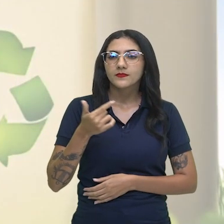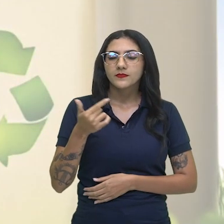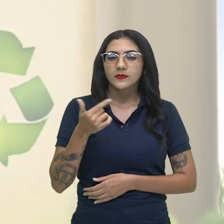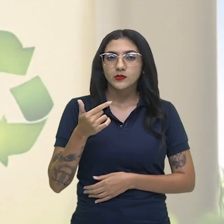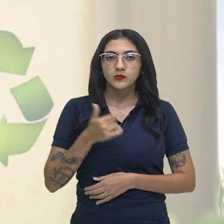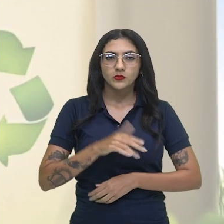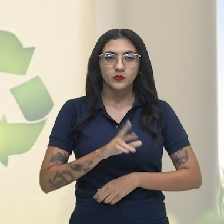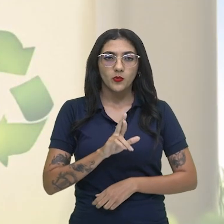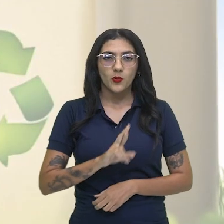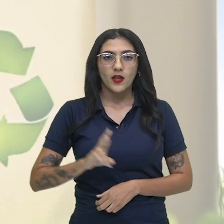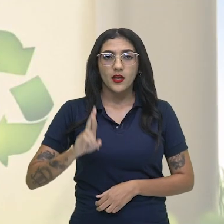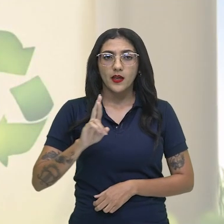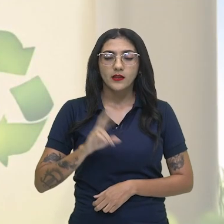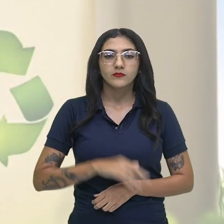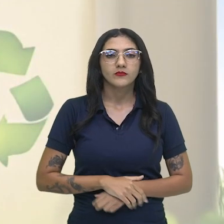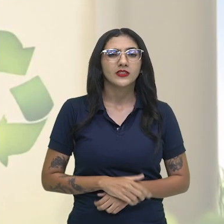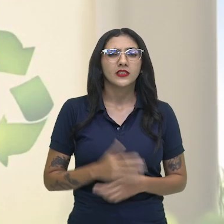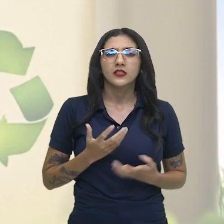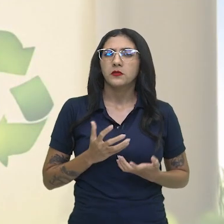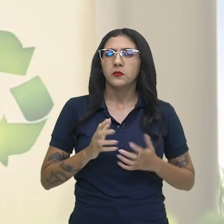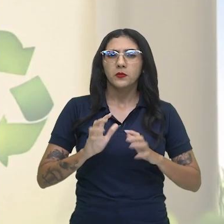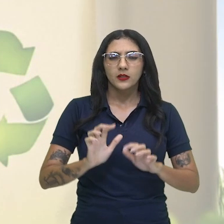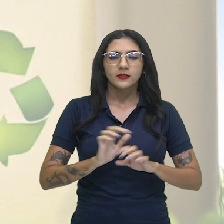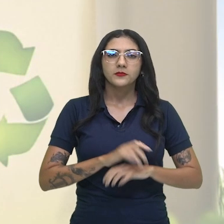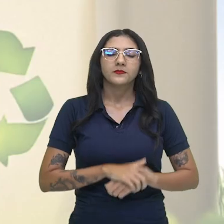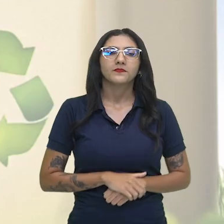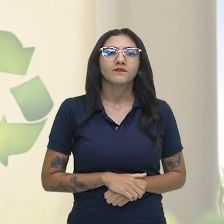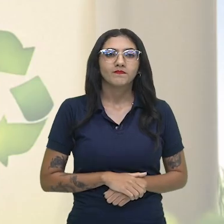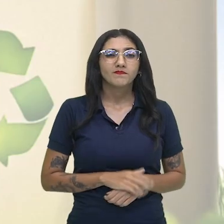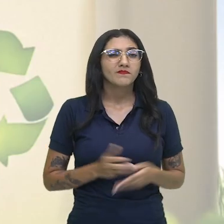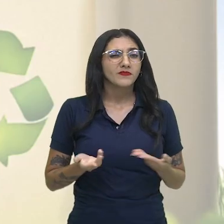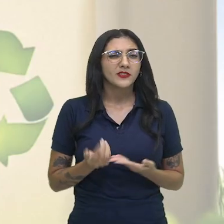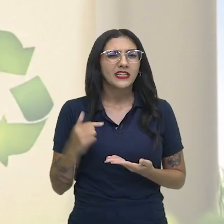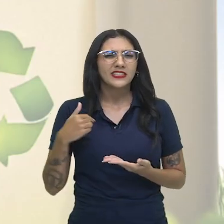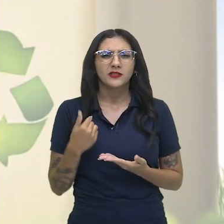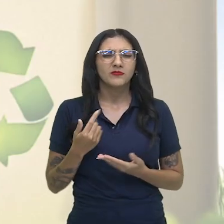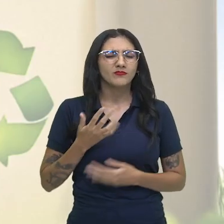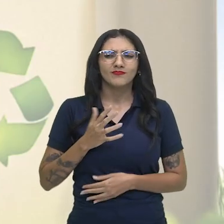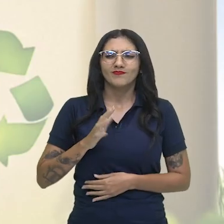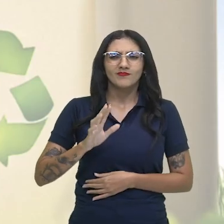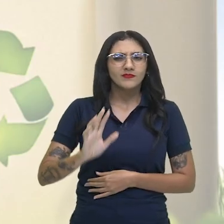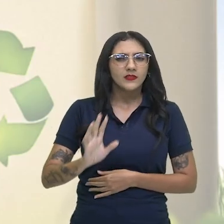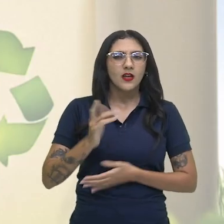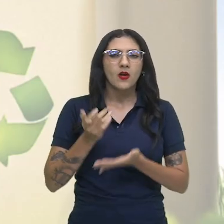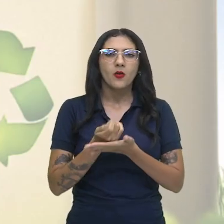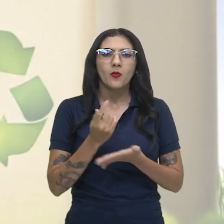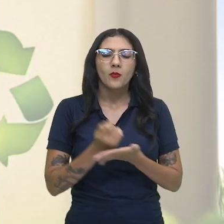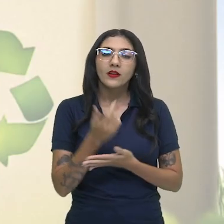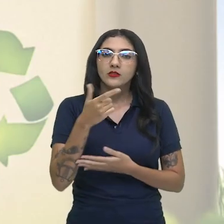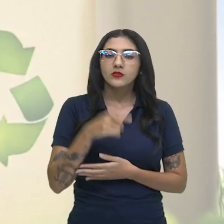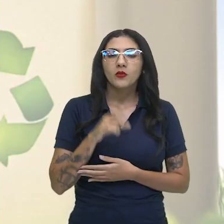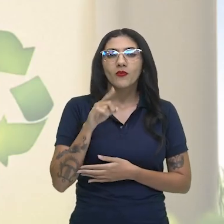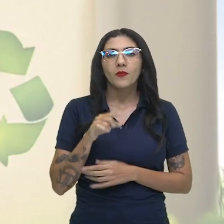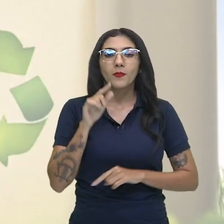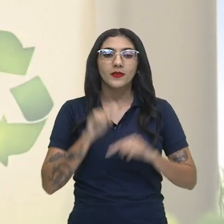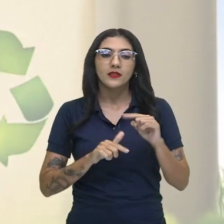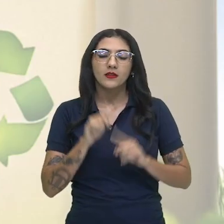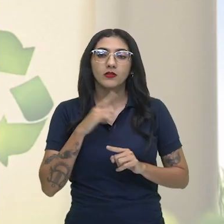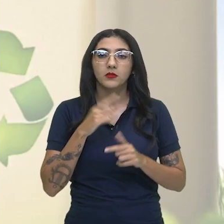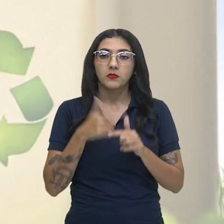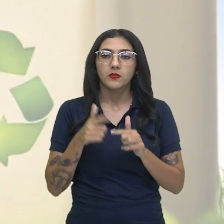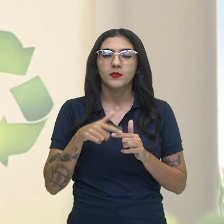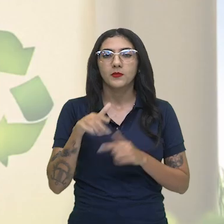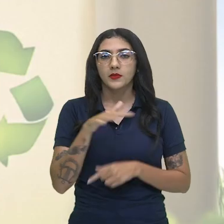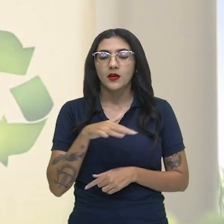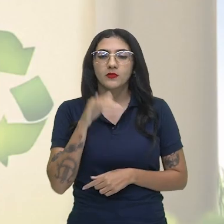Então, essa é uma segunda ação que consiste em recusar a compra de produtos que causem problemas ambientais,